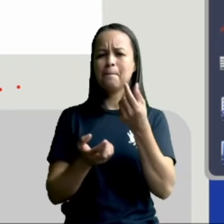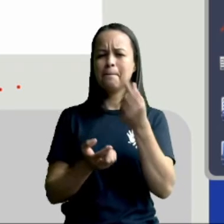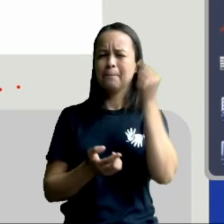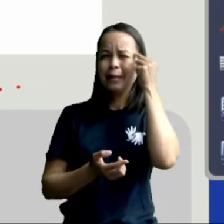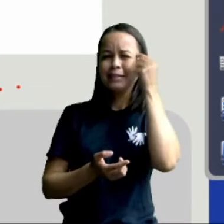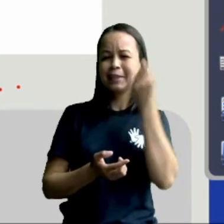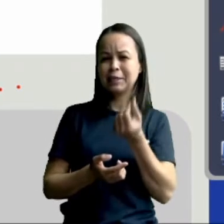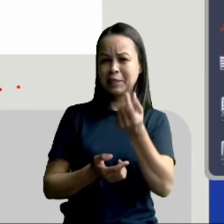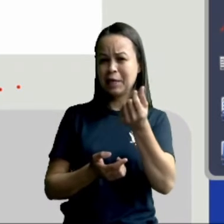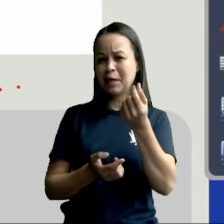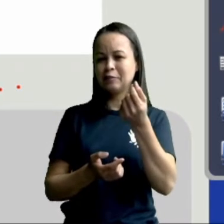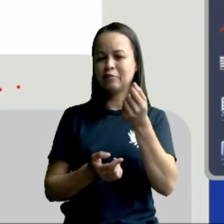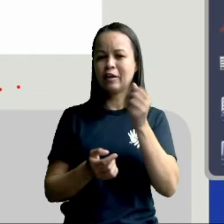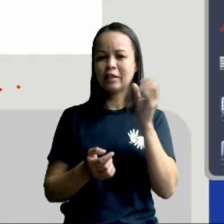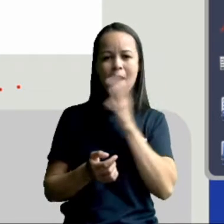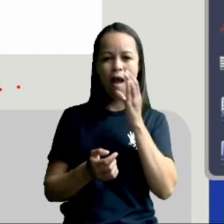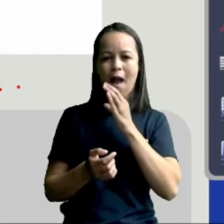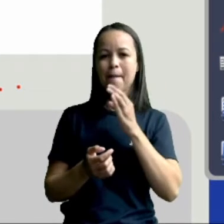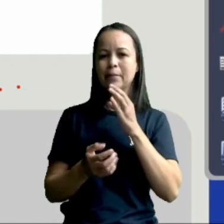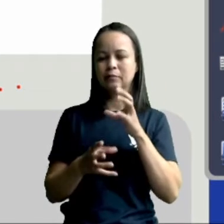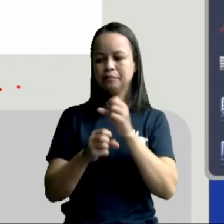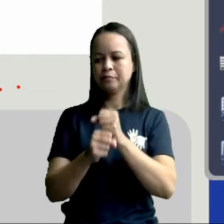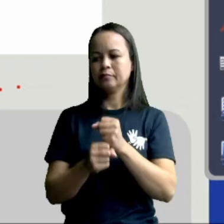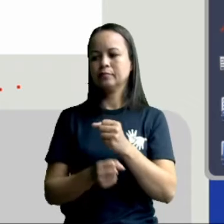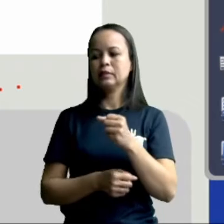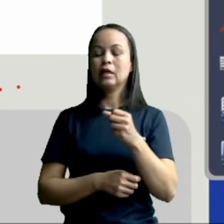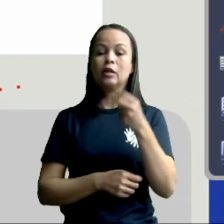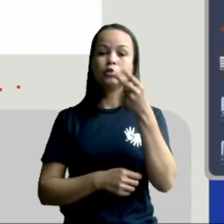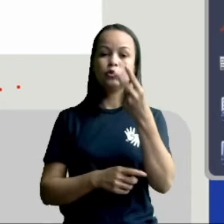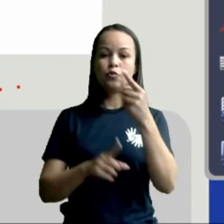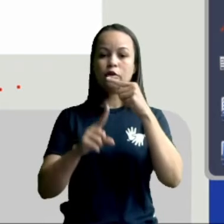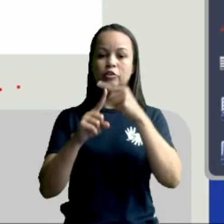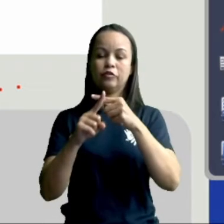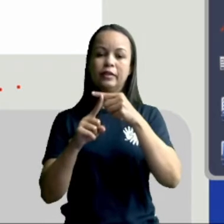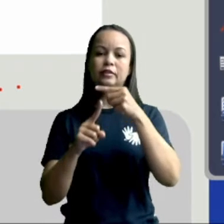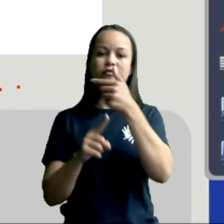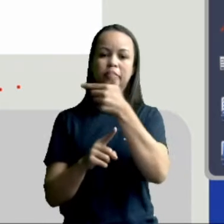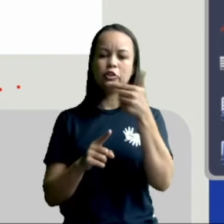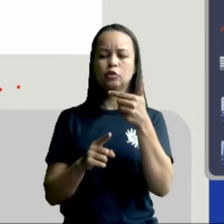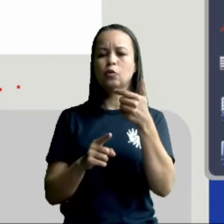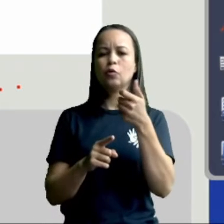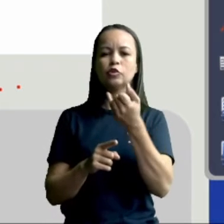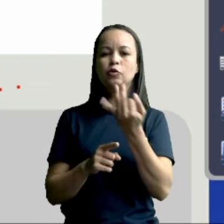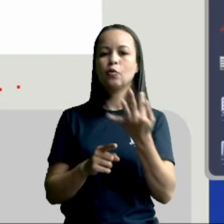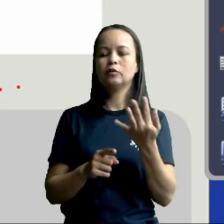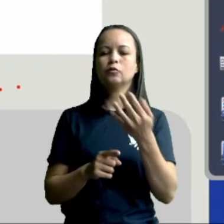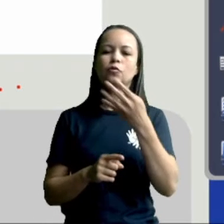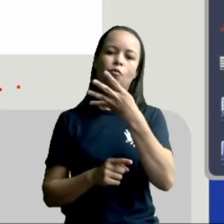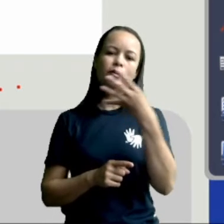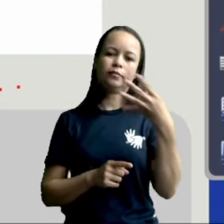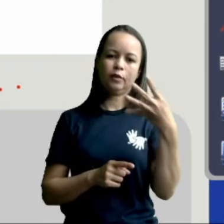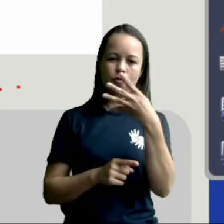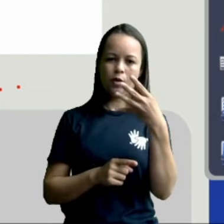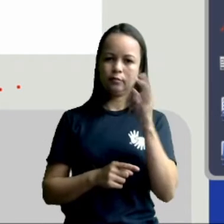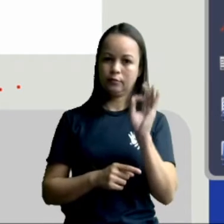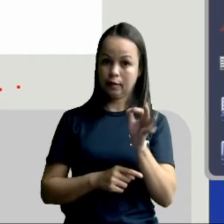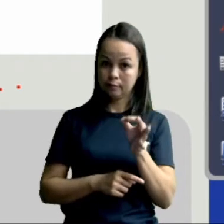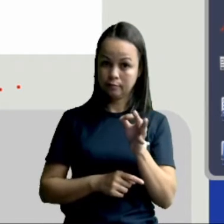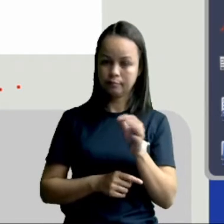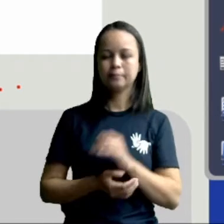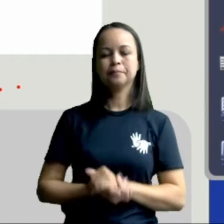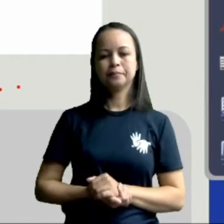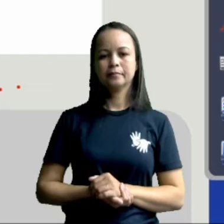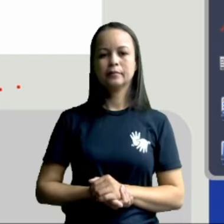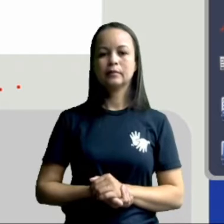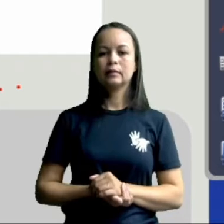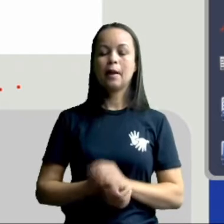essa conta rapidinho, gente. 2 vezes de R$22, dá para fazer essa conta de cabeça. Dá 44, concorda?